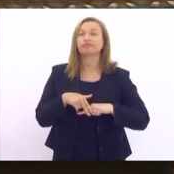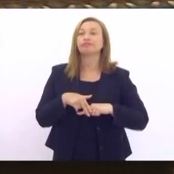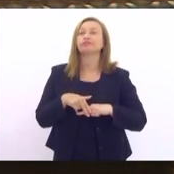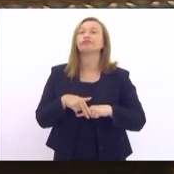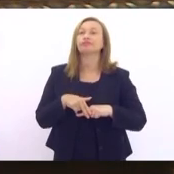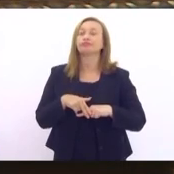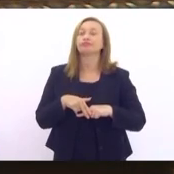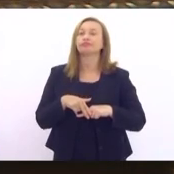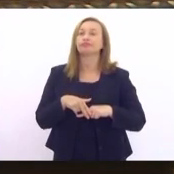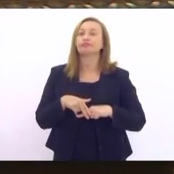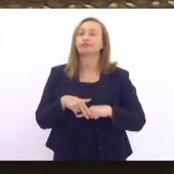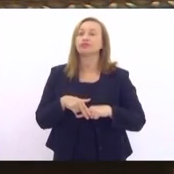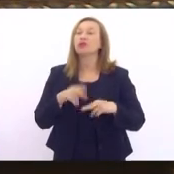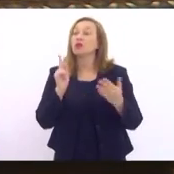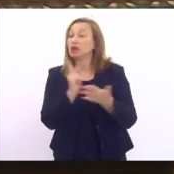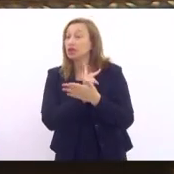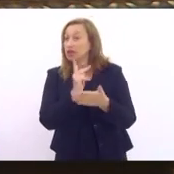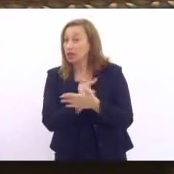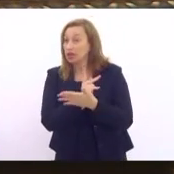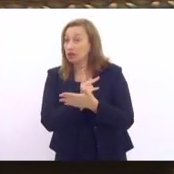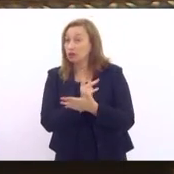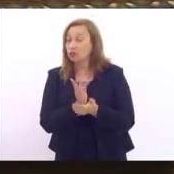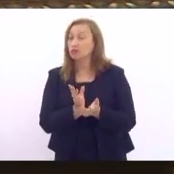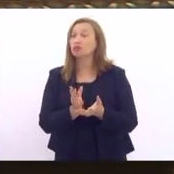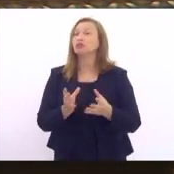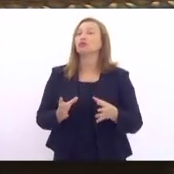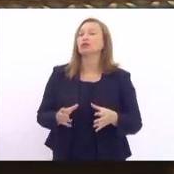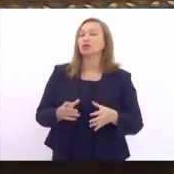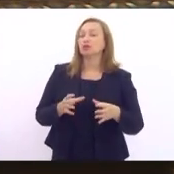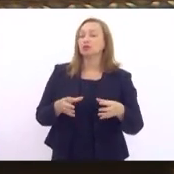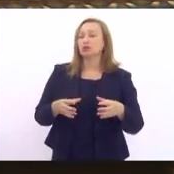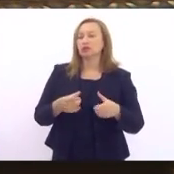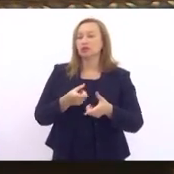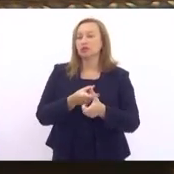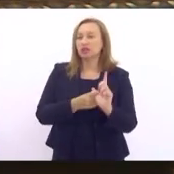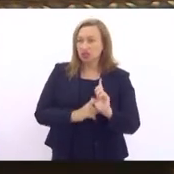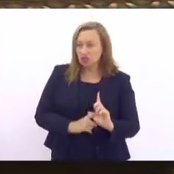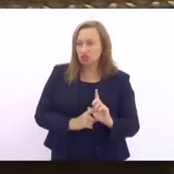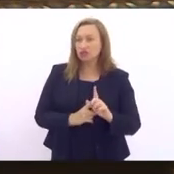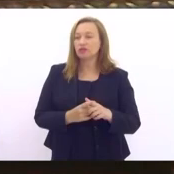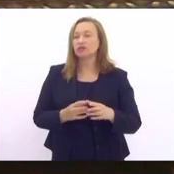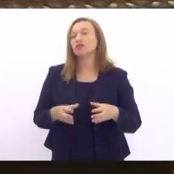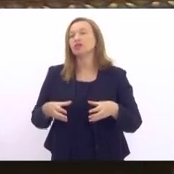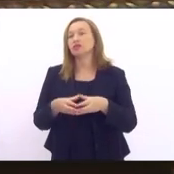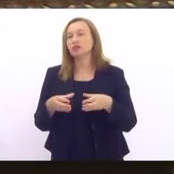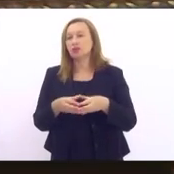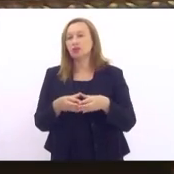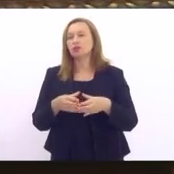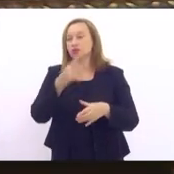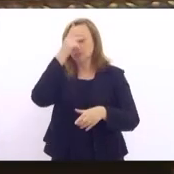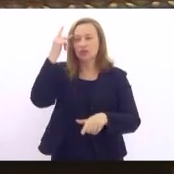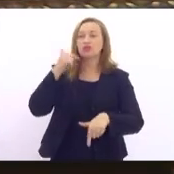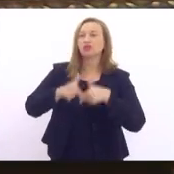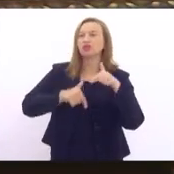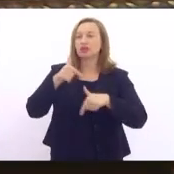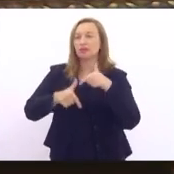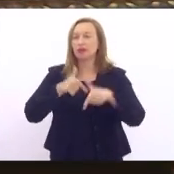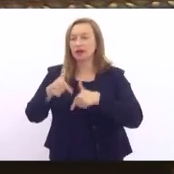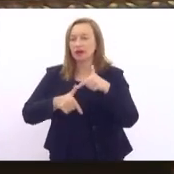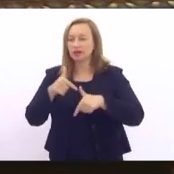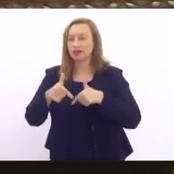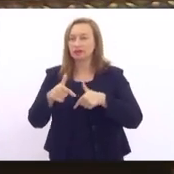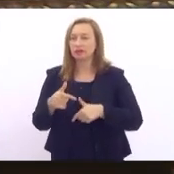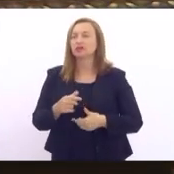classe trabalhadora, principalmente nos últimos 6 anos, o que corrói ainda mais o salário e dificulta o acesso